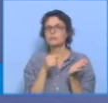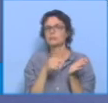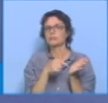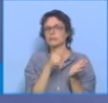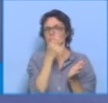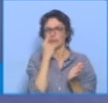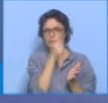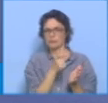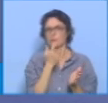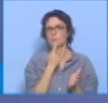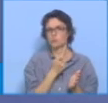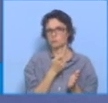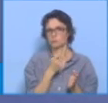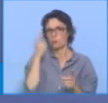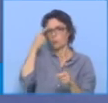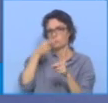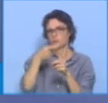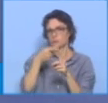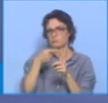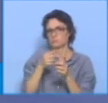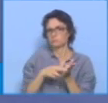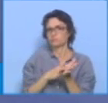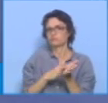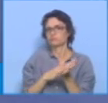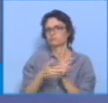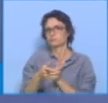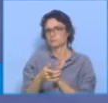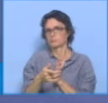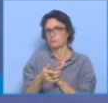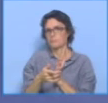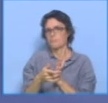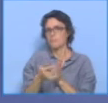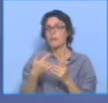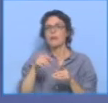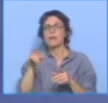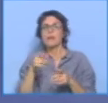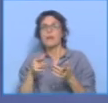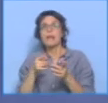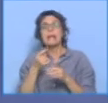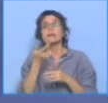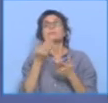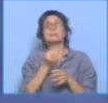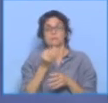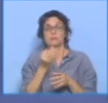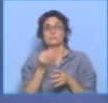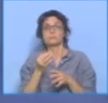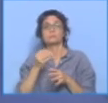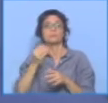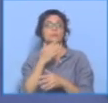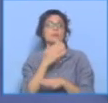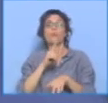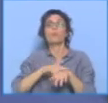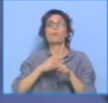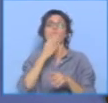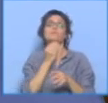Quem é o meu próximo? Ora bem, esta questão era muito debatida no tempo de Jesus entre os judeus. E a